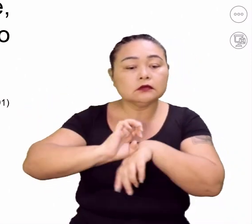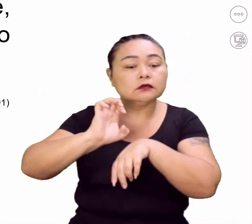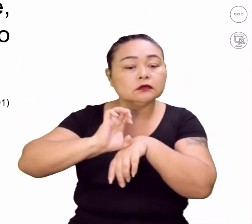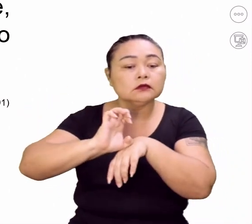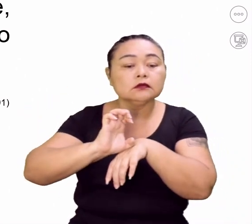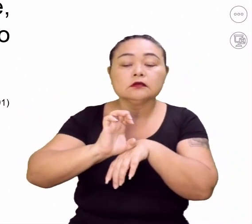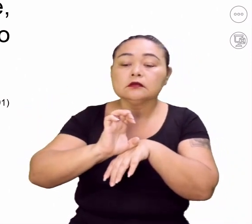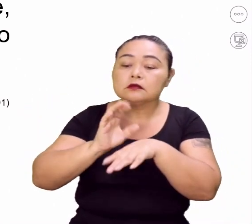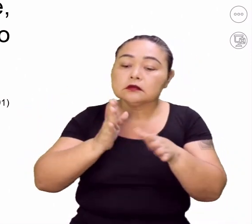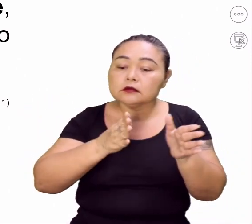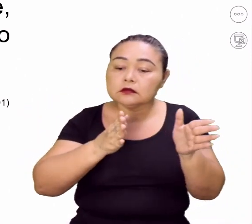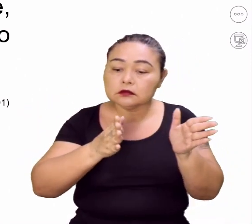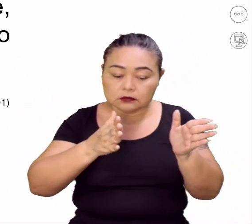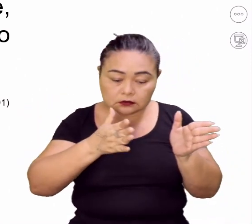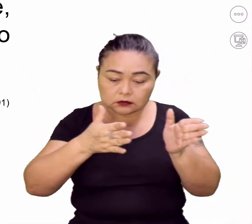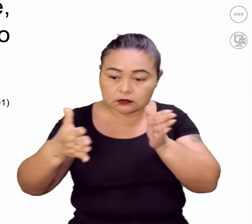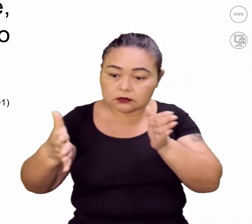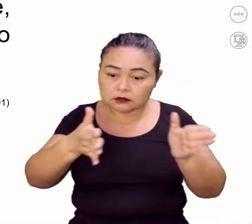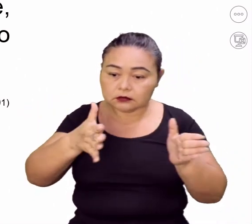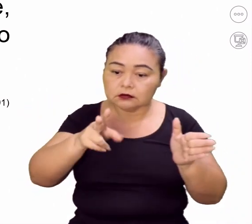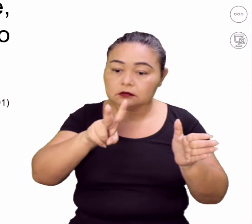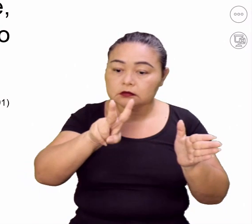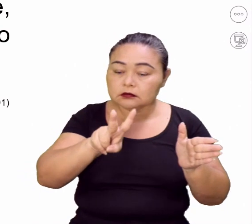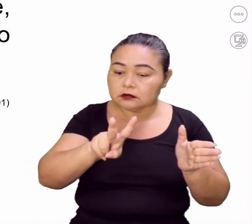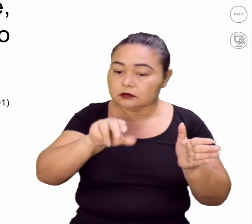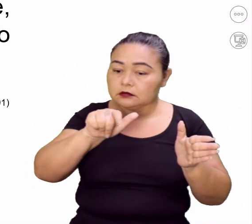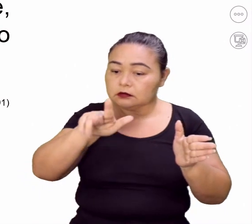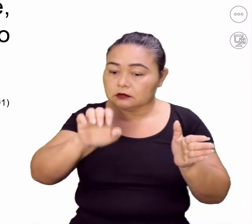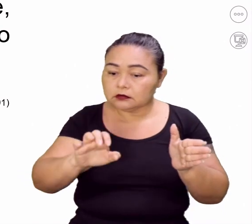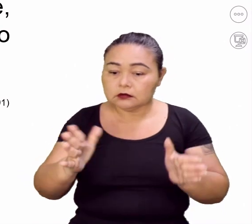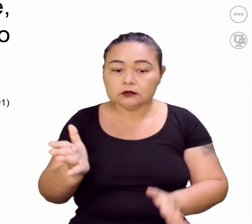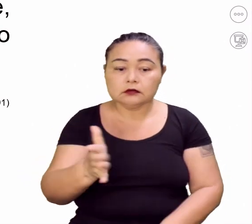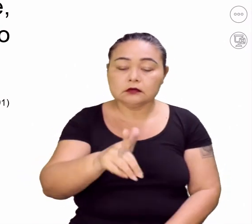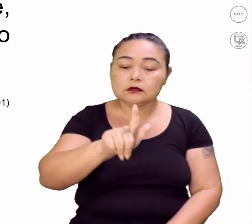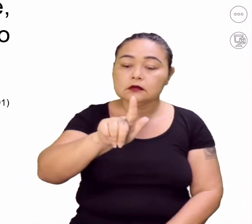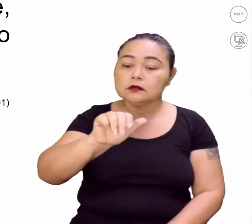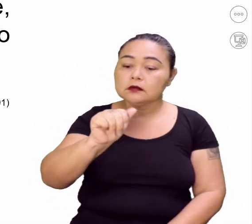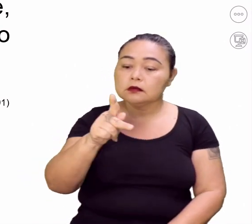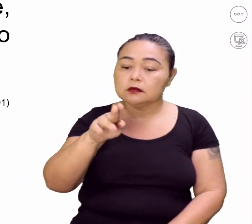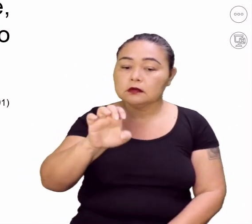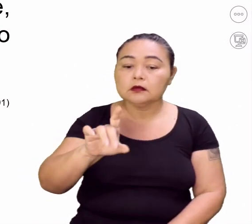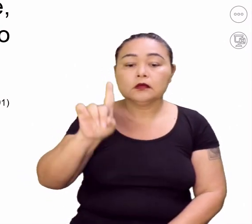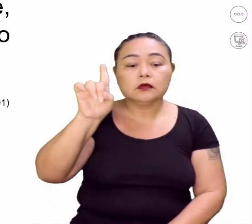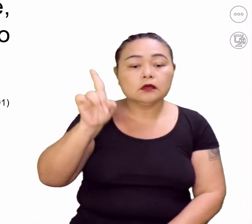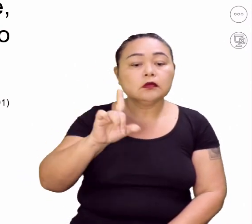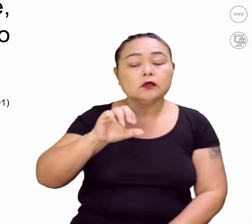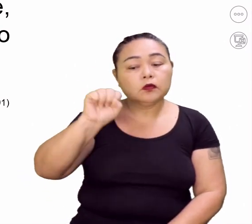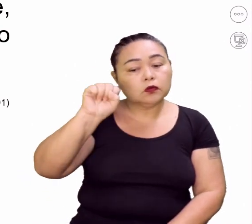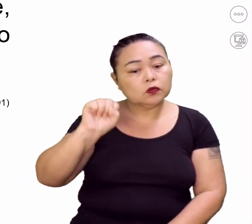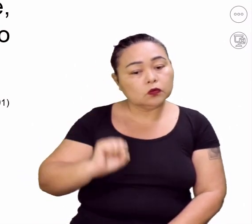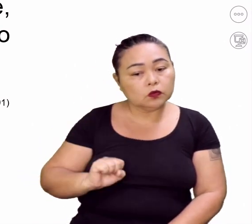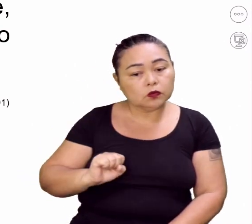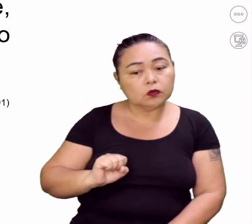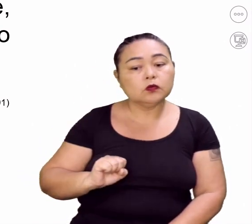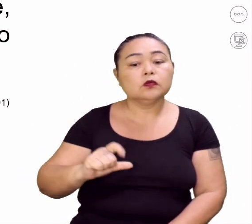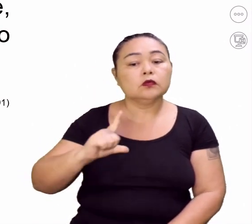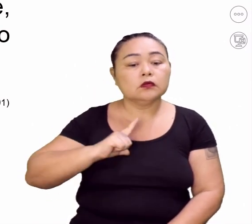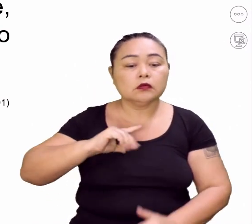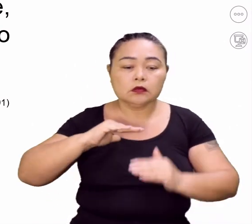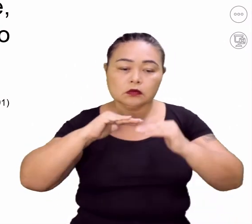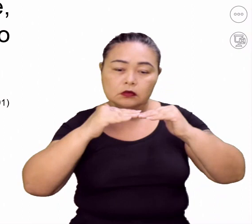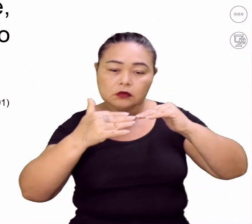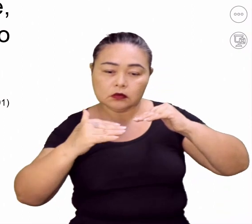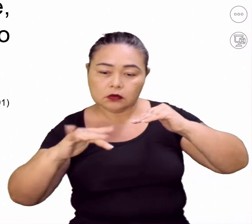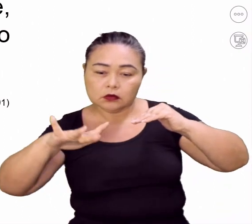do Guaporé, que estende-se no sentido oeste e sul. sendo formado por planície